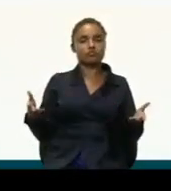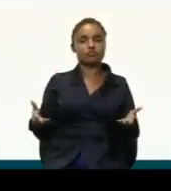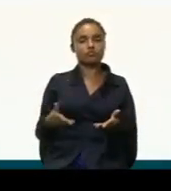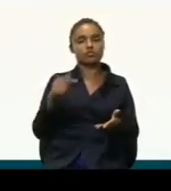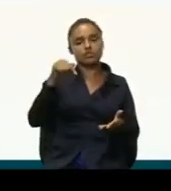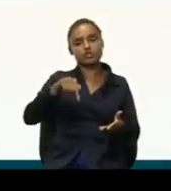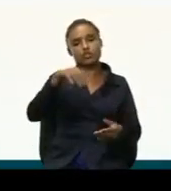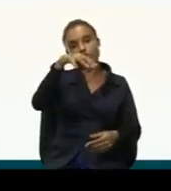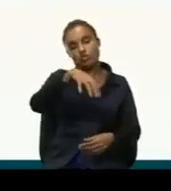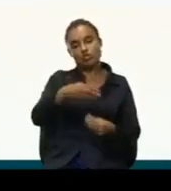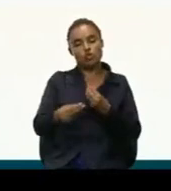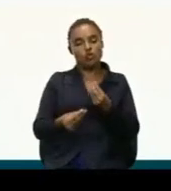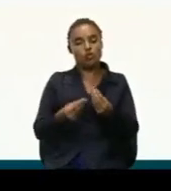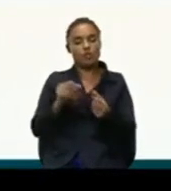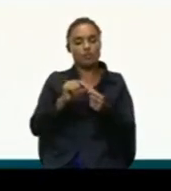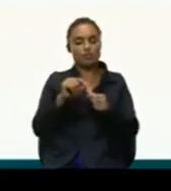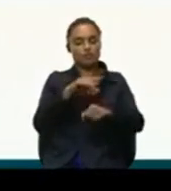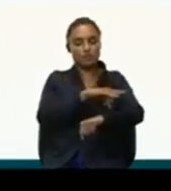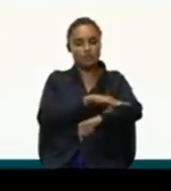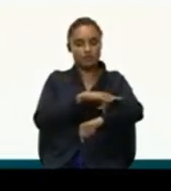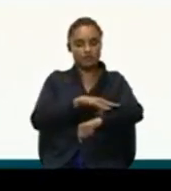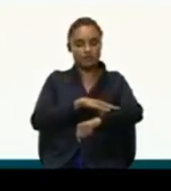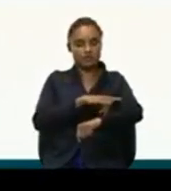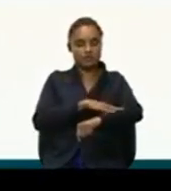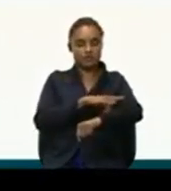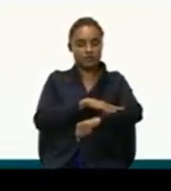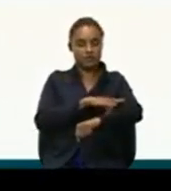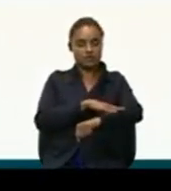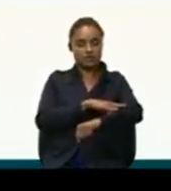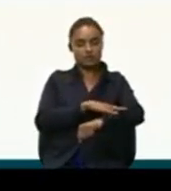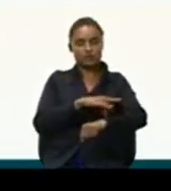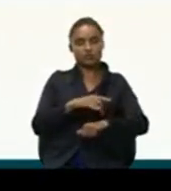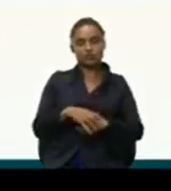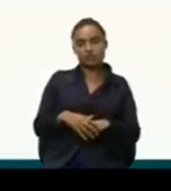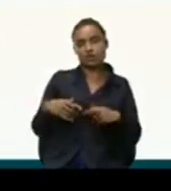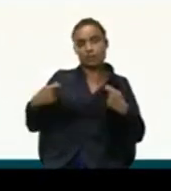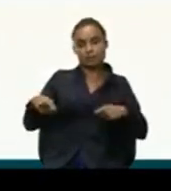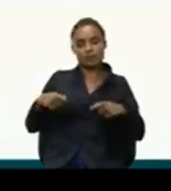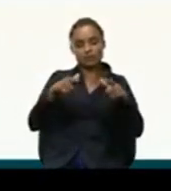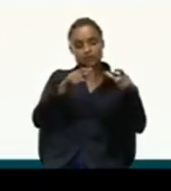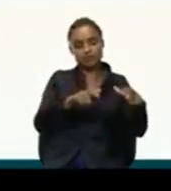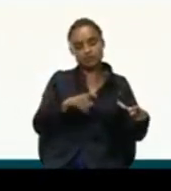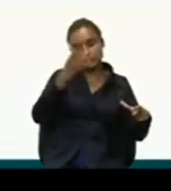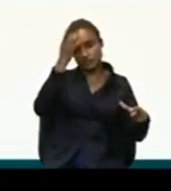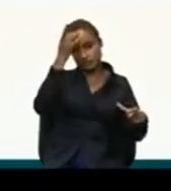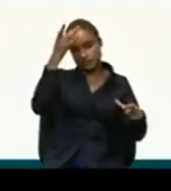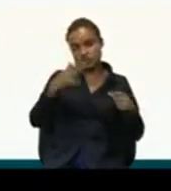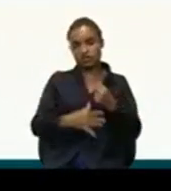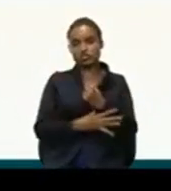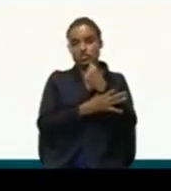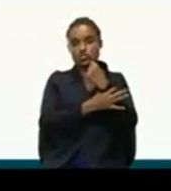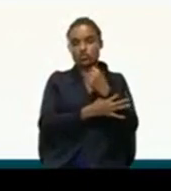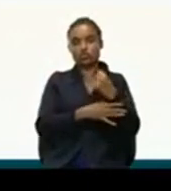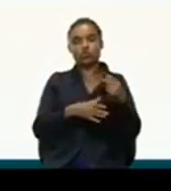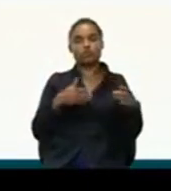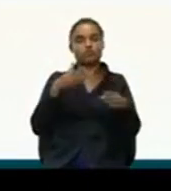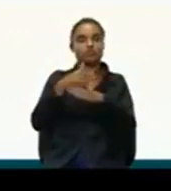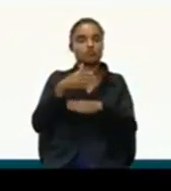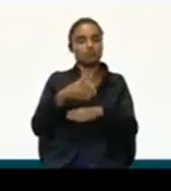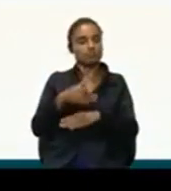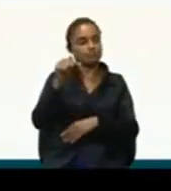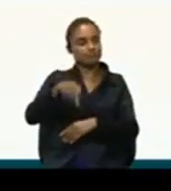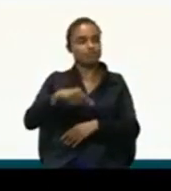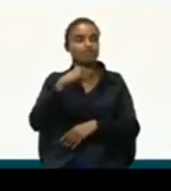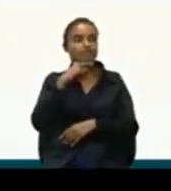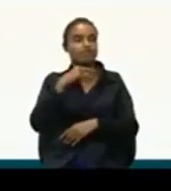sanitária, só relembrando, ela é composta de, né, ela tem que estar situada em locais de fácil e seguro acesso, não sendo permitido